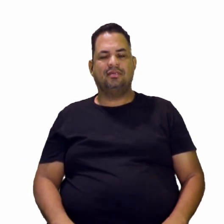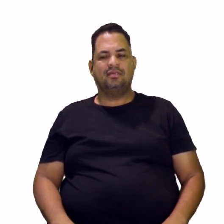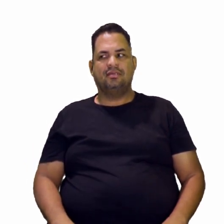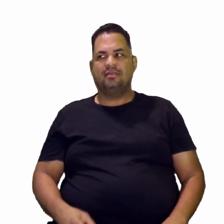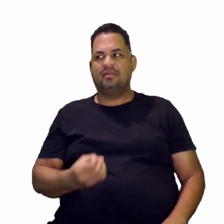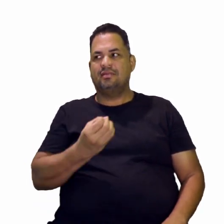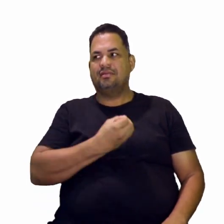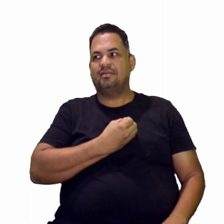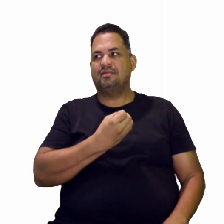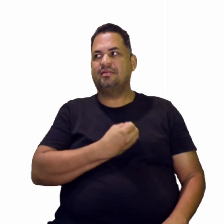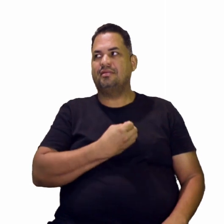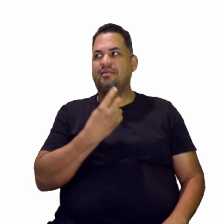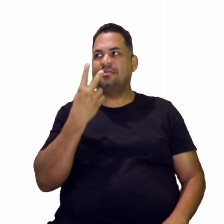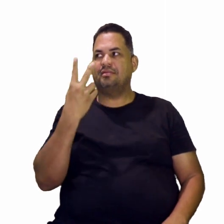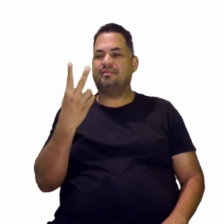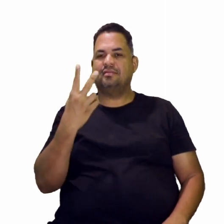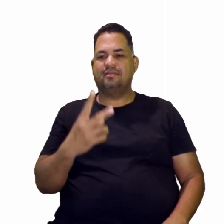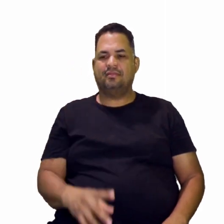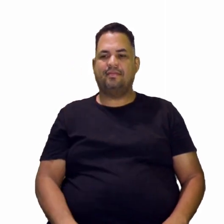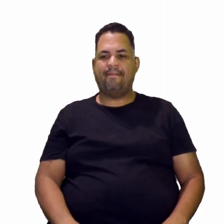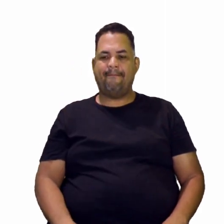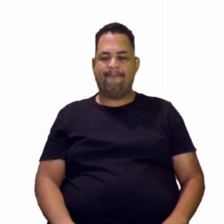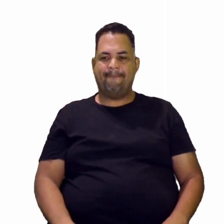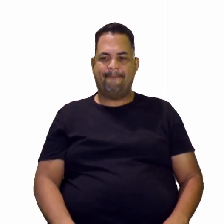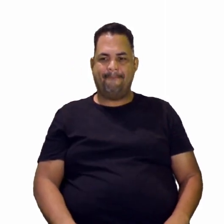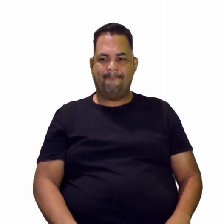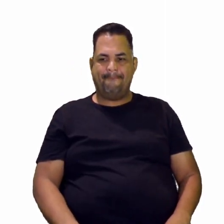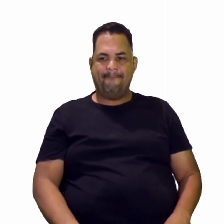Questão 2.